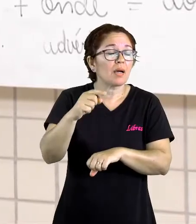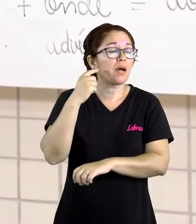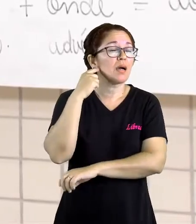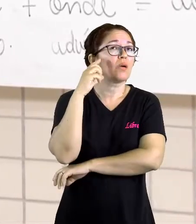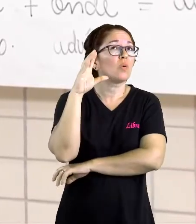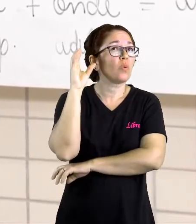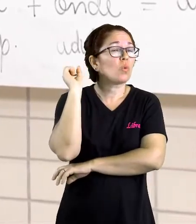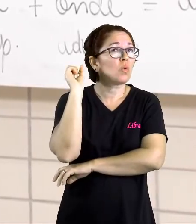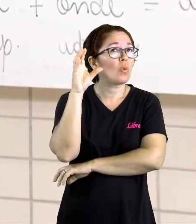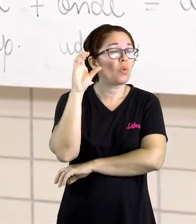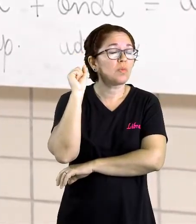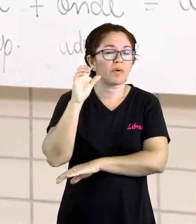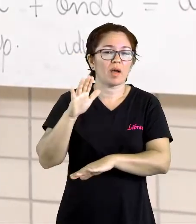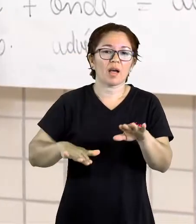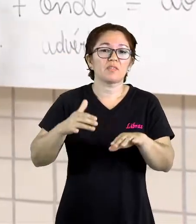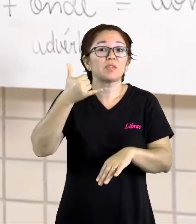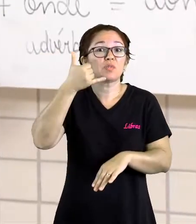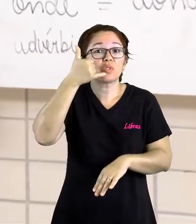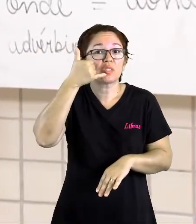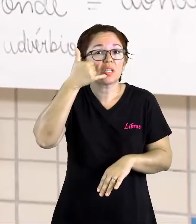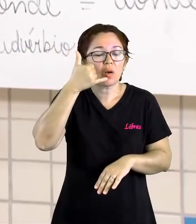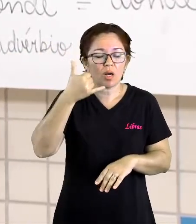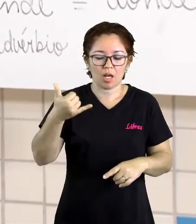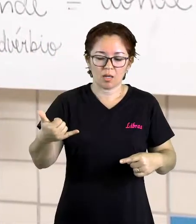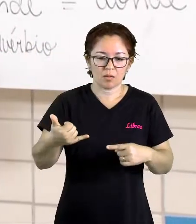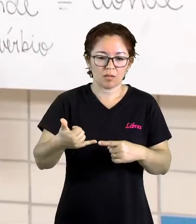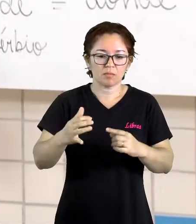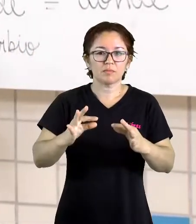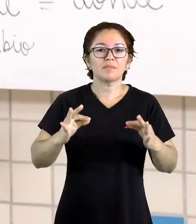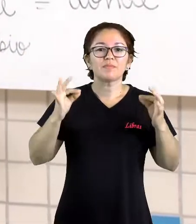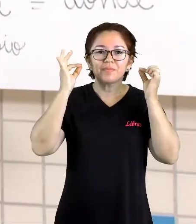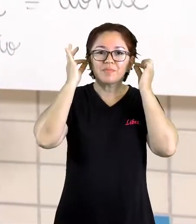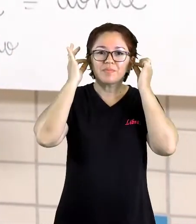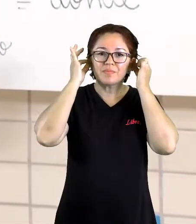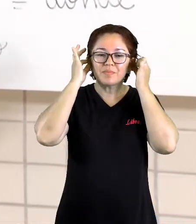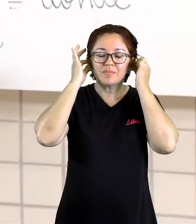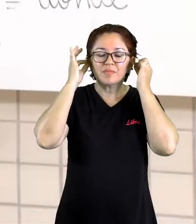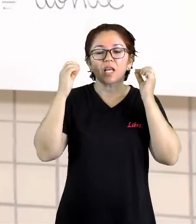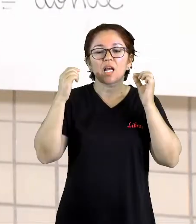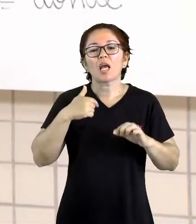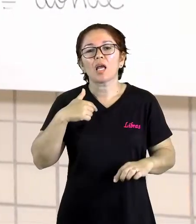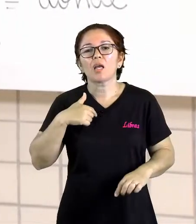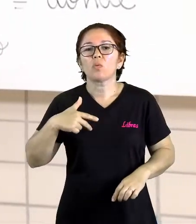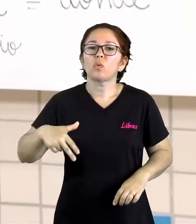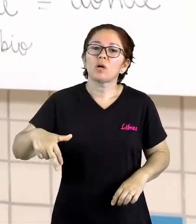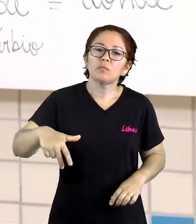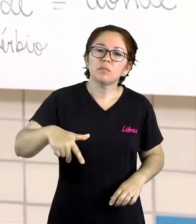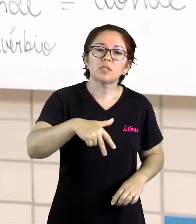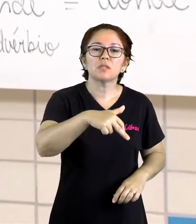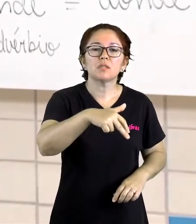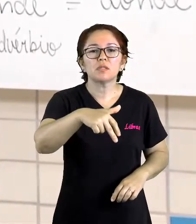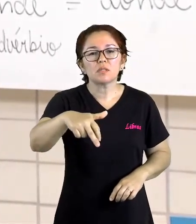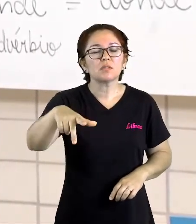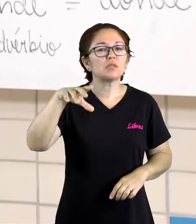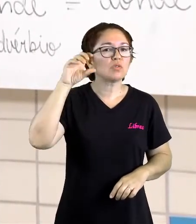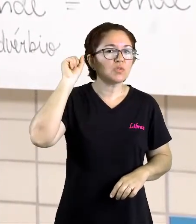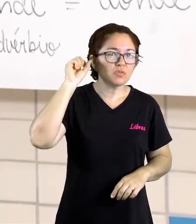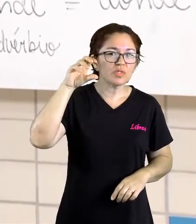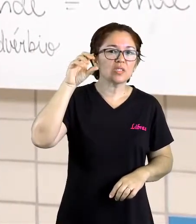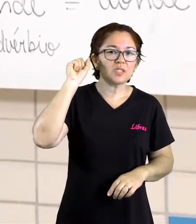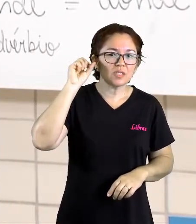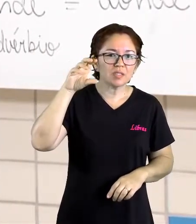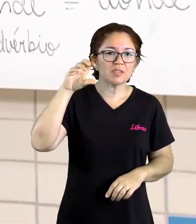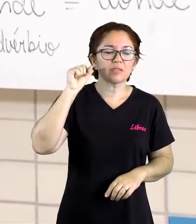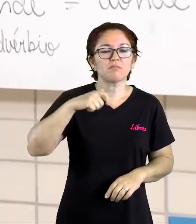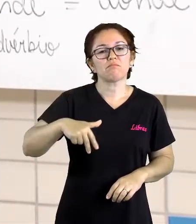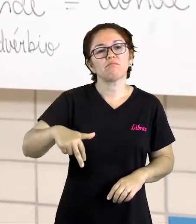celular, coloco o fone de ouvido e vou fazer caminhada. A gente pode fazer outras coisas enquanto nós